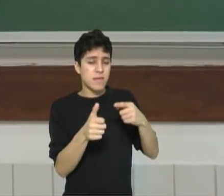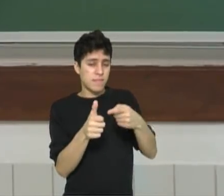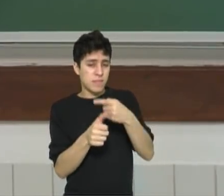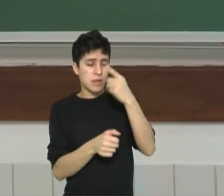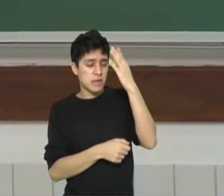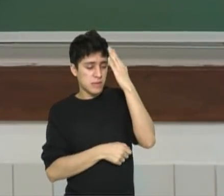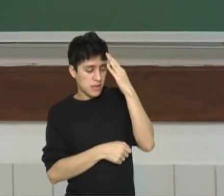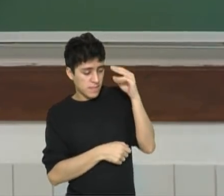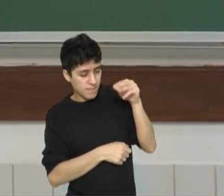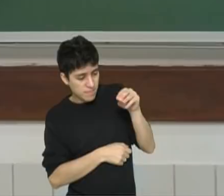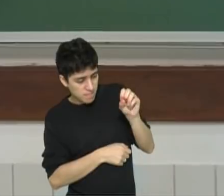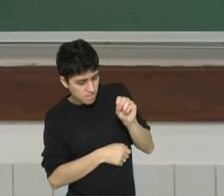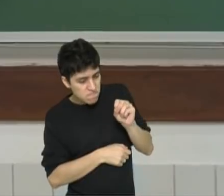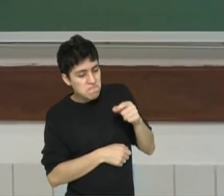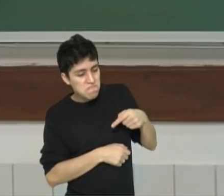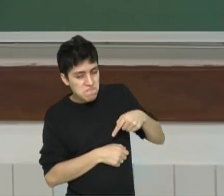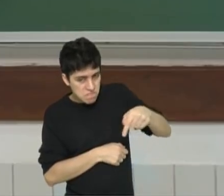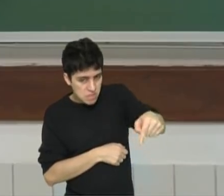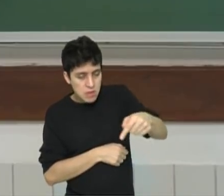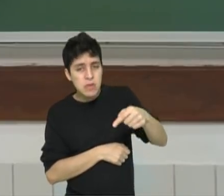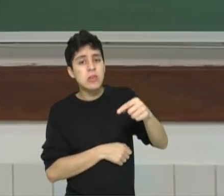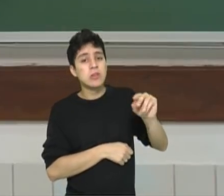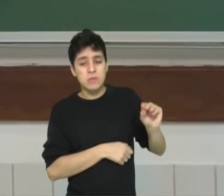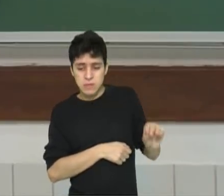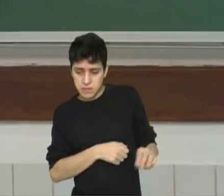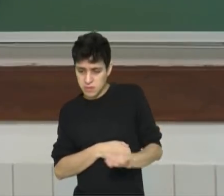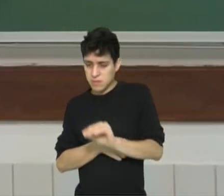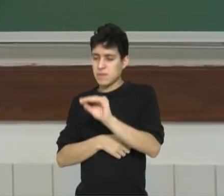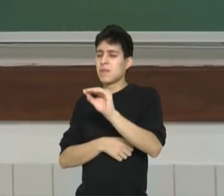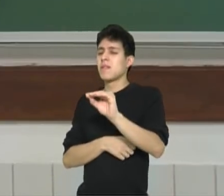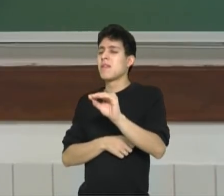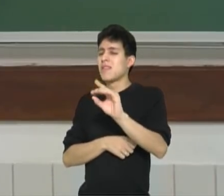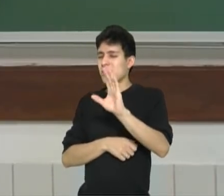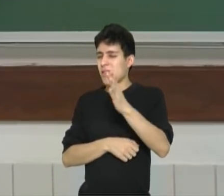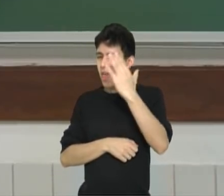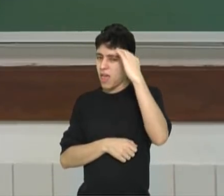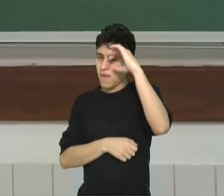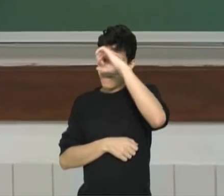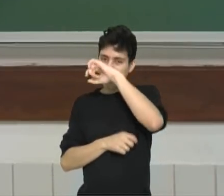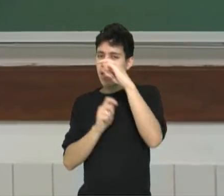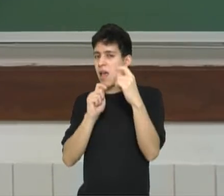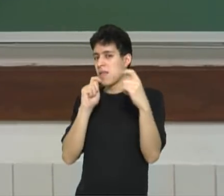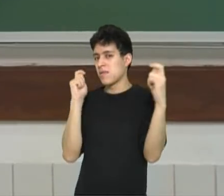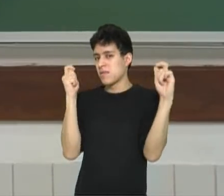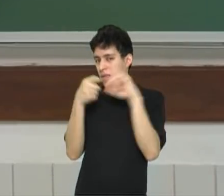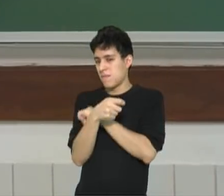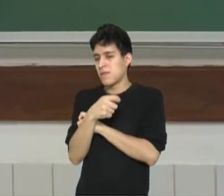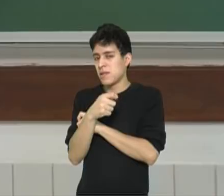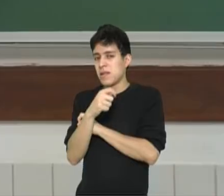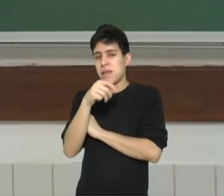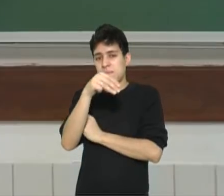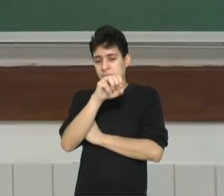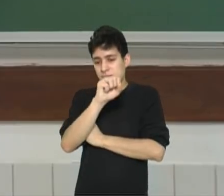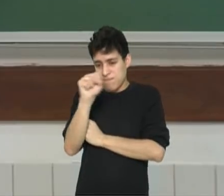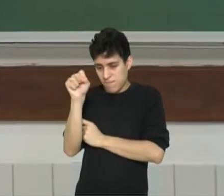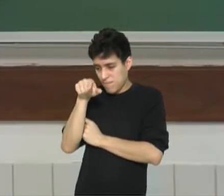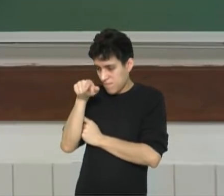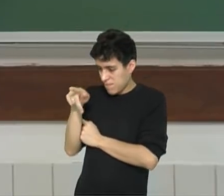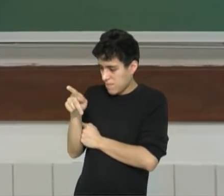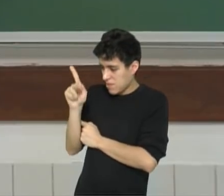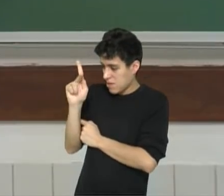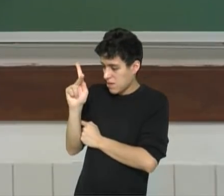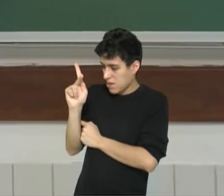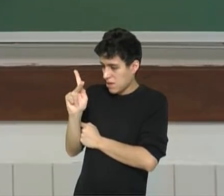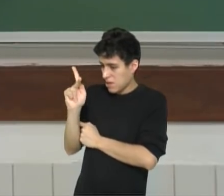descobre em metros por segundo, depois você faz aquilo que a gente já aprendeu, a converter, né, de metros por segundo para quilômetros